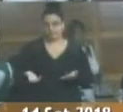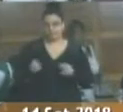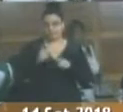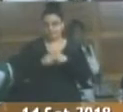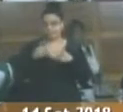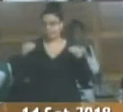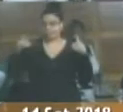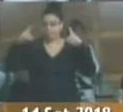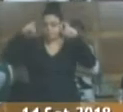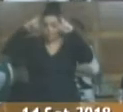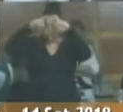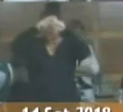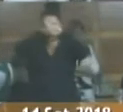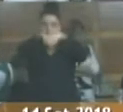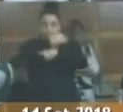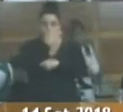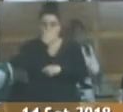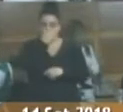é uma dificuldade tremenda.